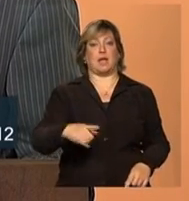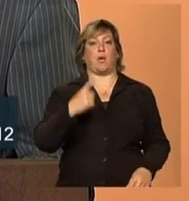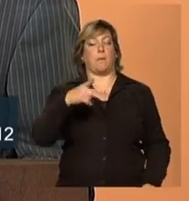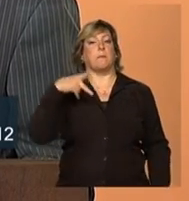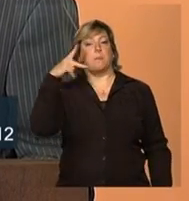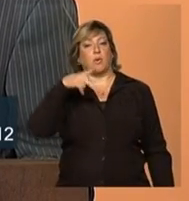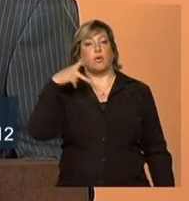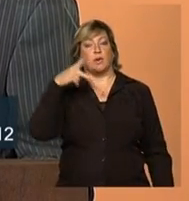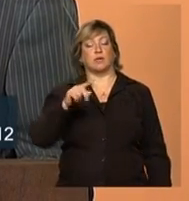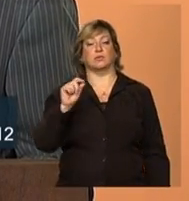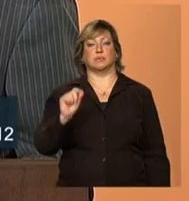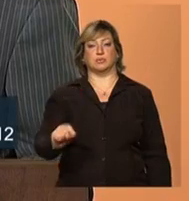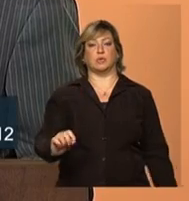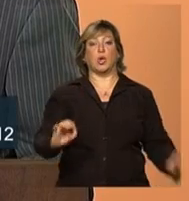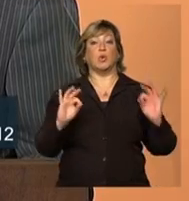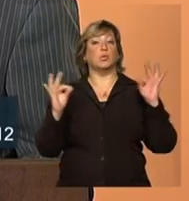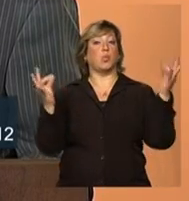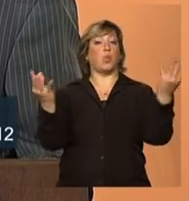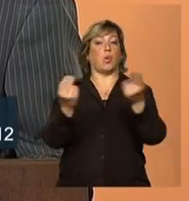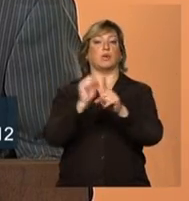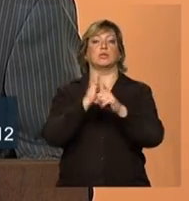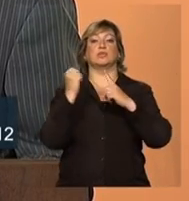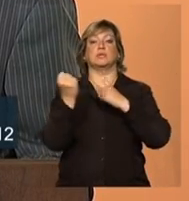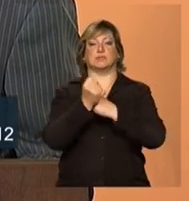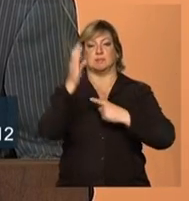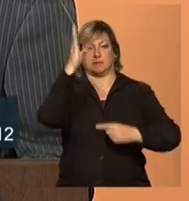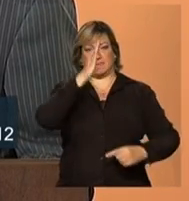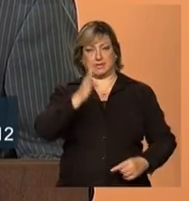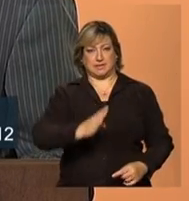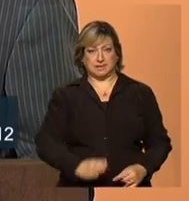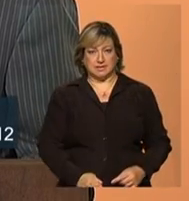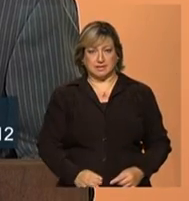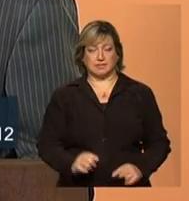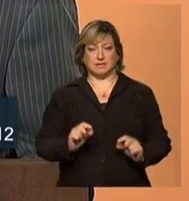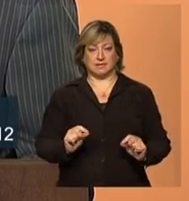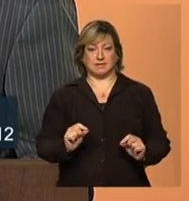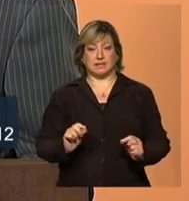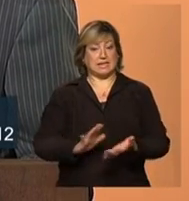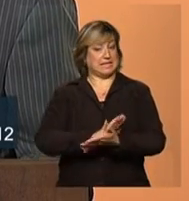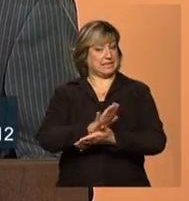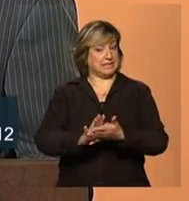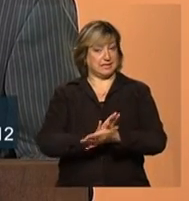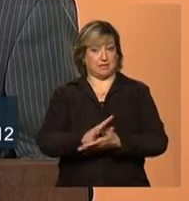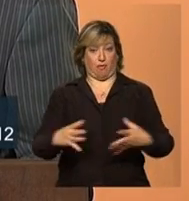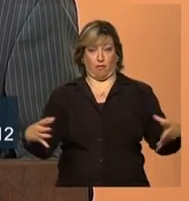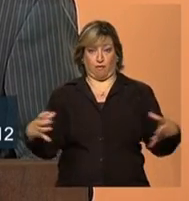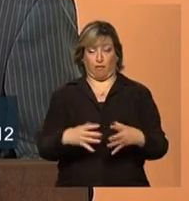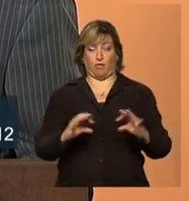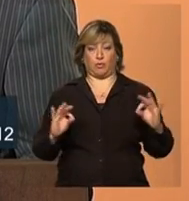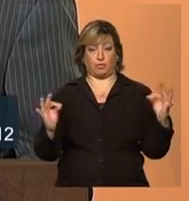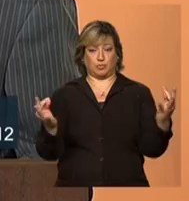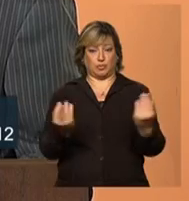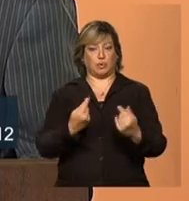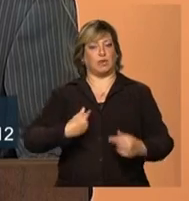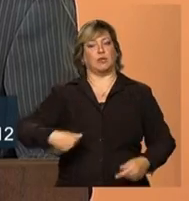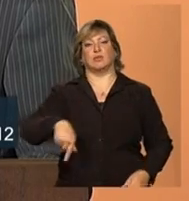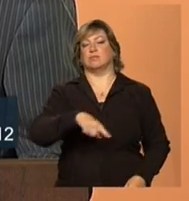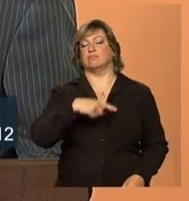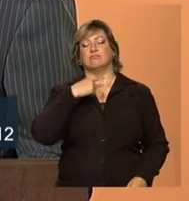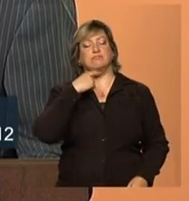é uma política de toda a sociedade brasileira. E, sem o envolvimento de todos, não